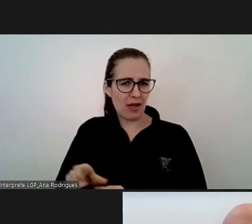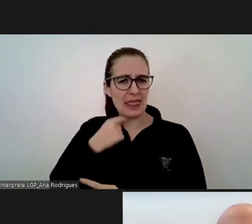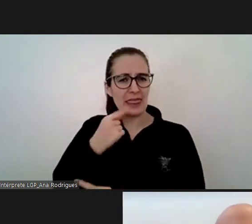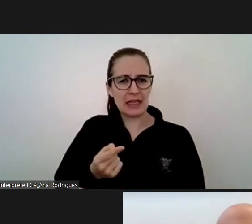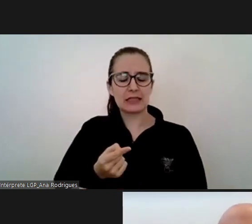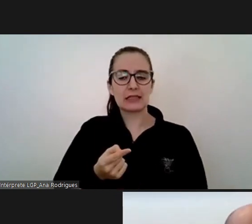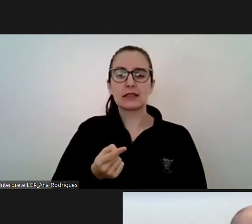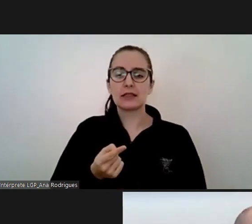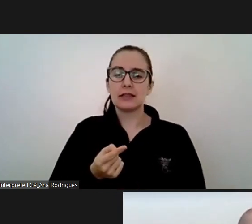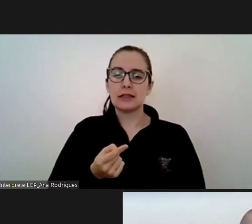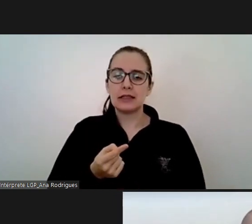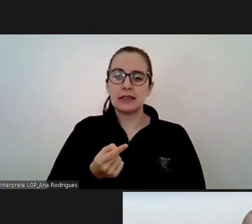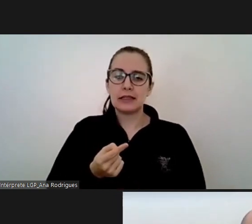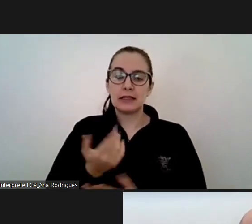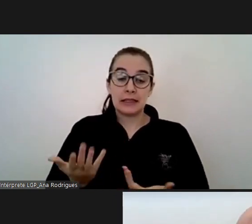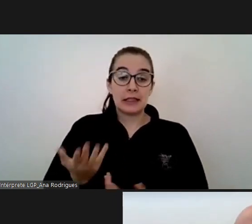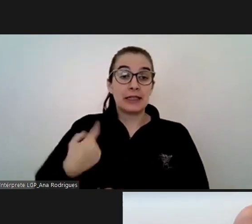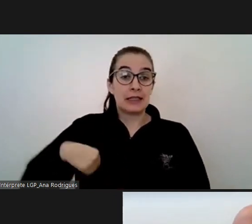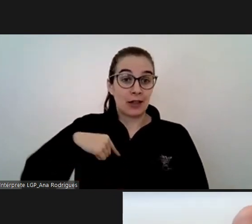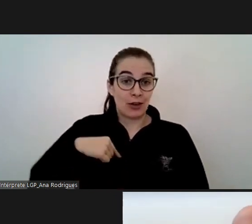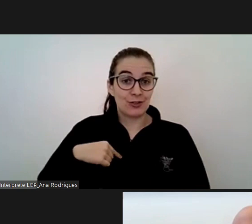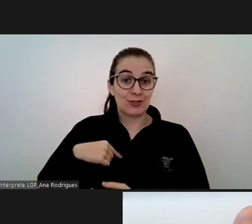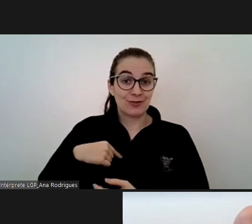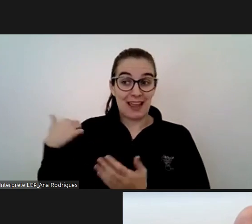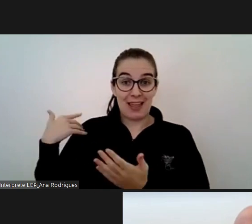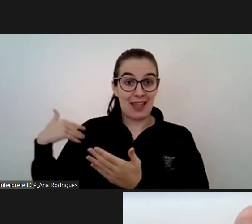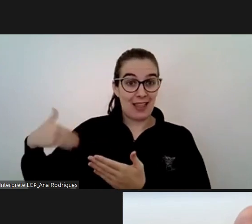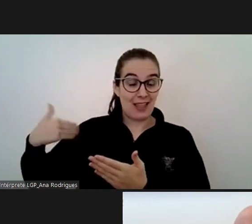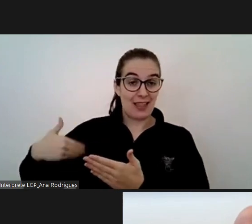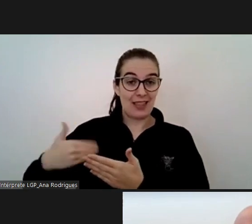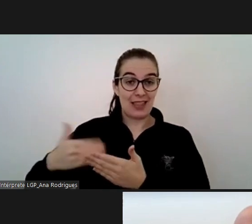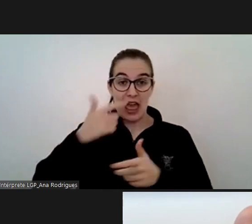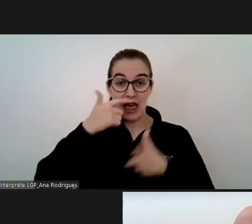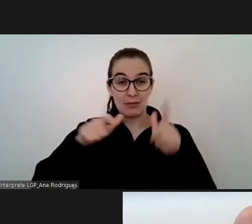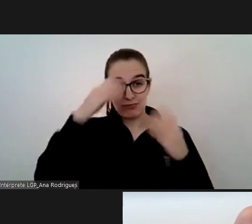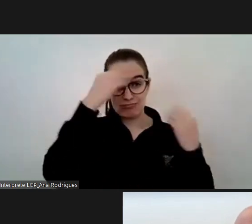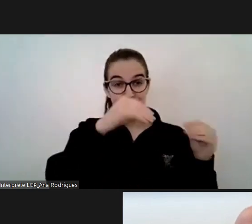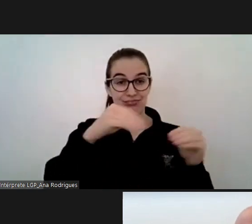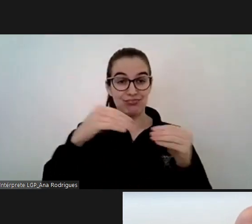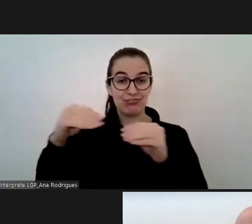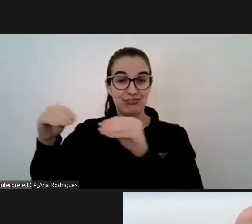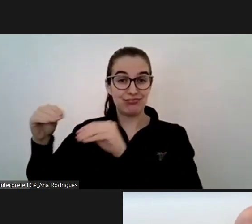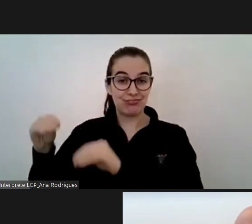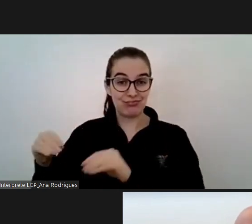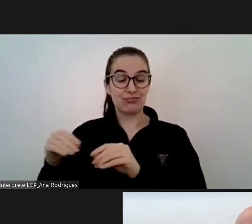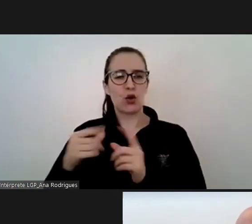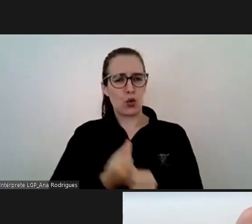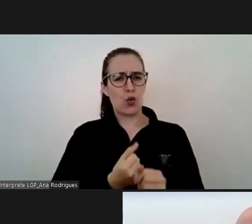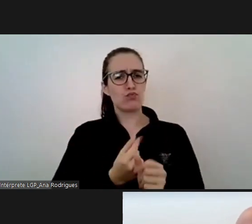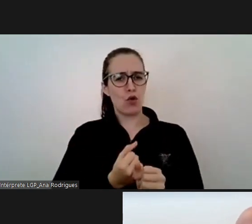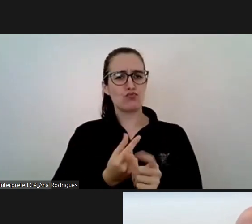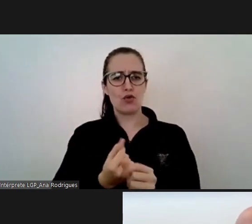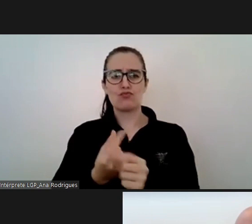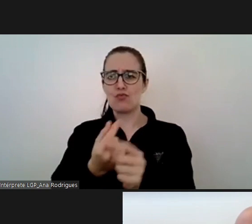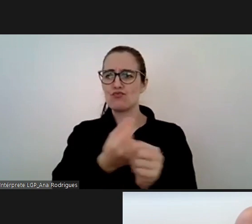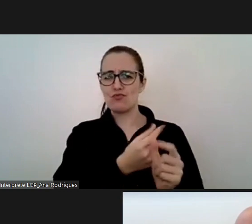que nós temos vindo a ensinar os cidadãos a ser bons consumidores e